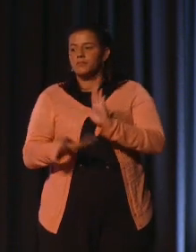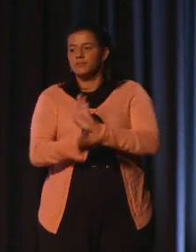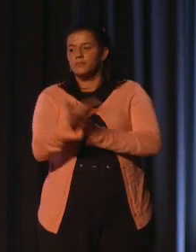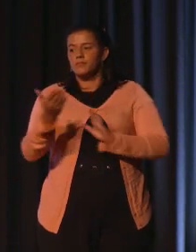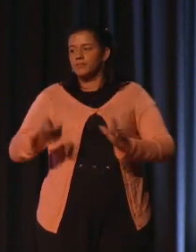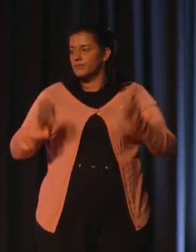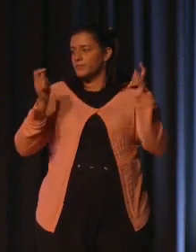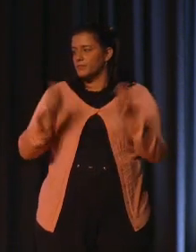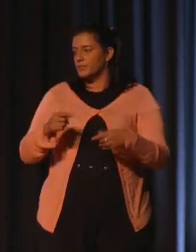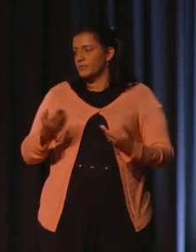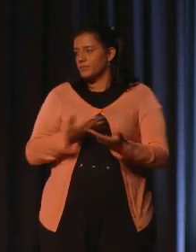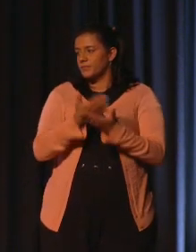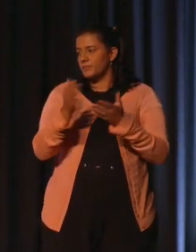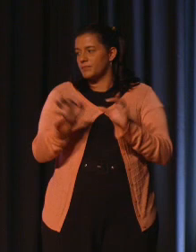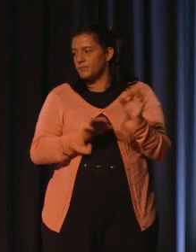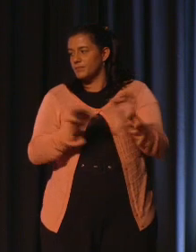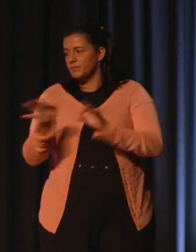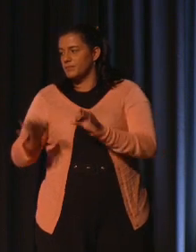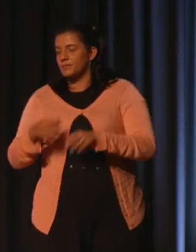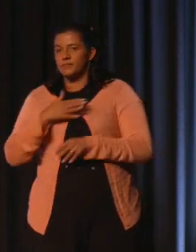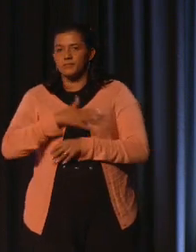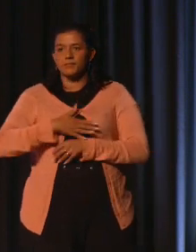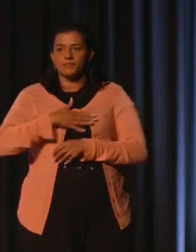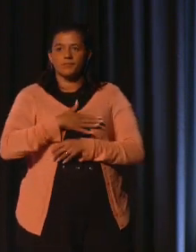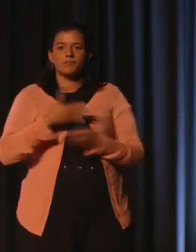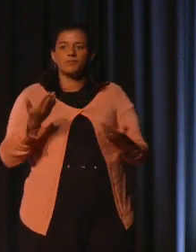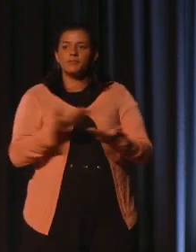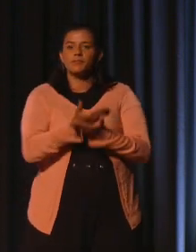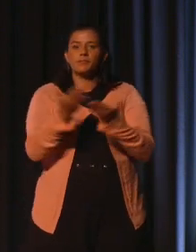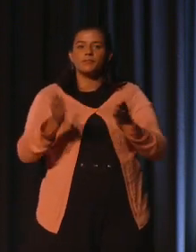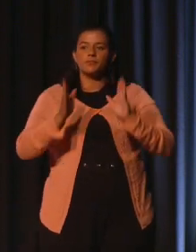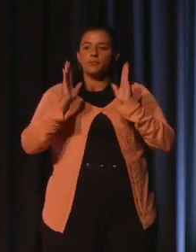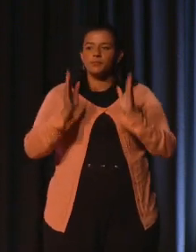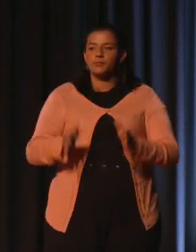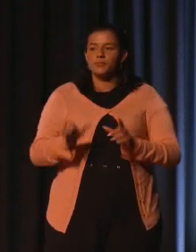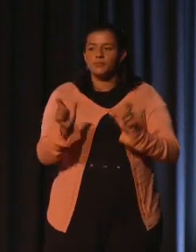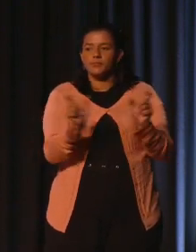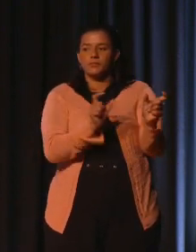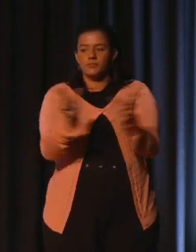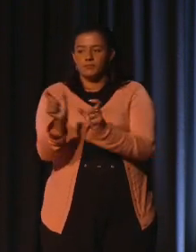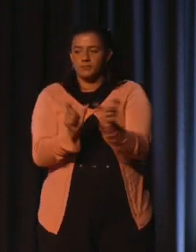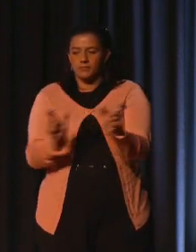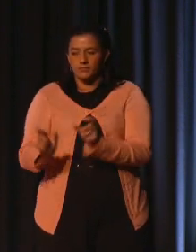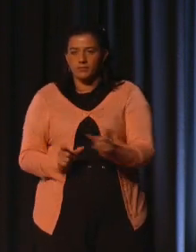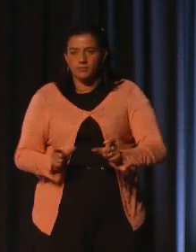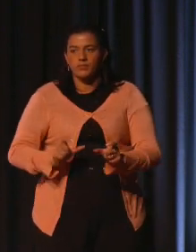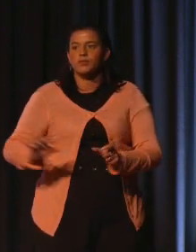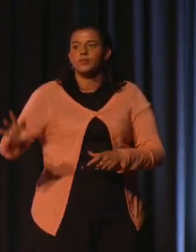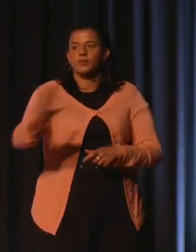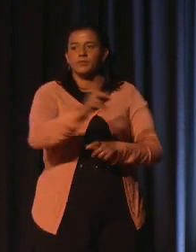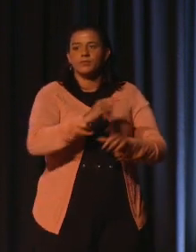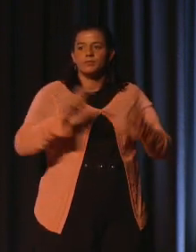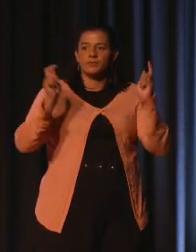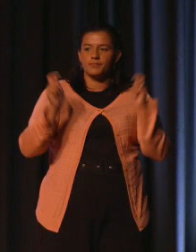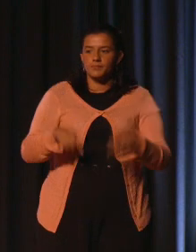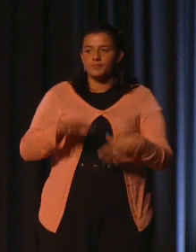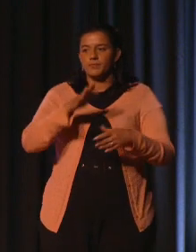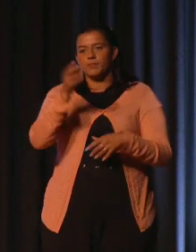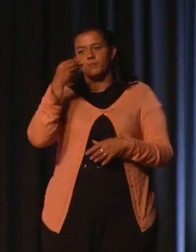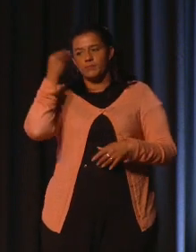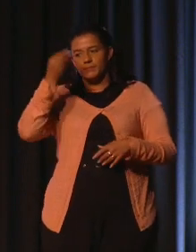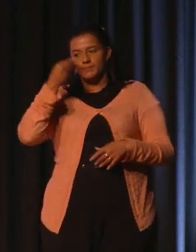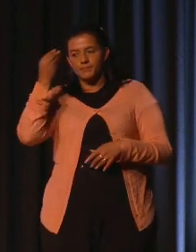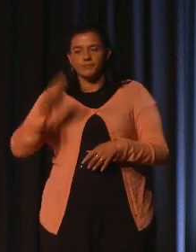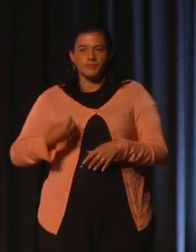são os meus conflitos de interesse. E assim, quem já montou um quebra-cabeça? Né? Acho que todo mundo já passou por essa experiência na